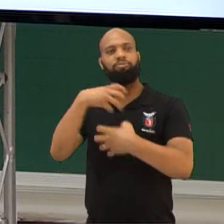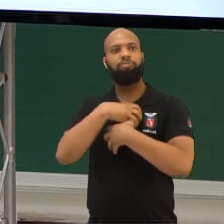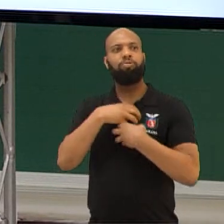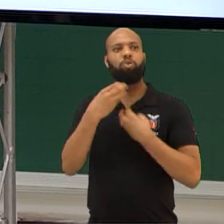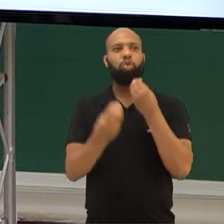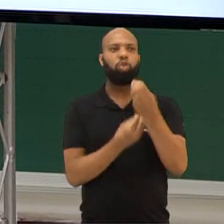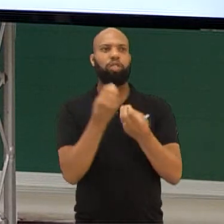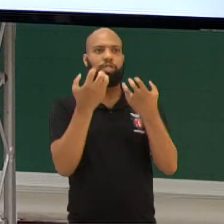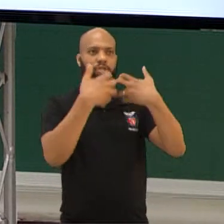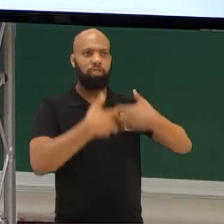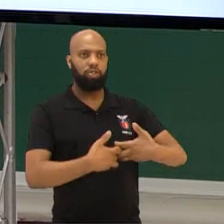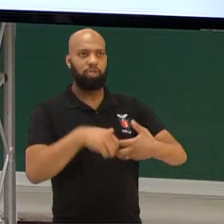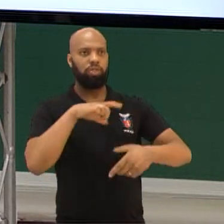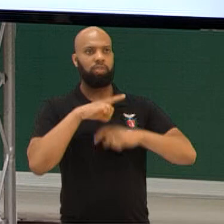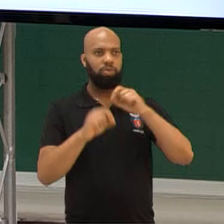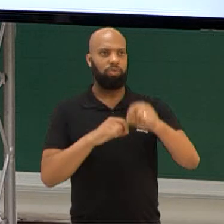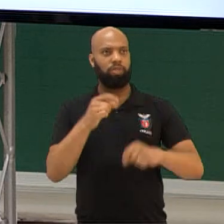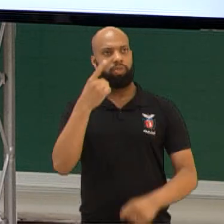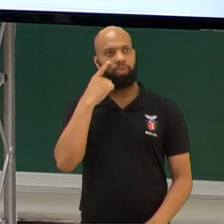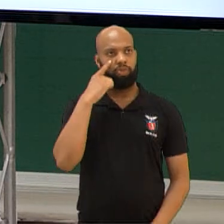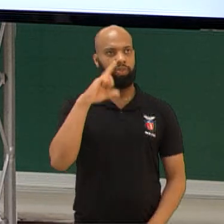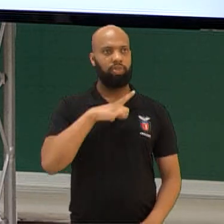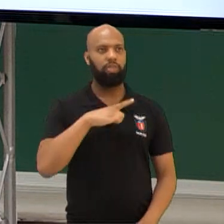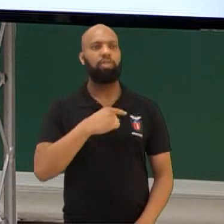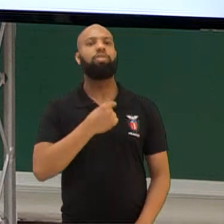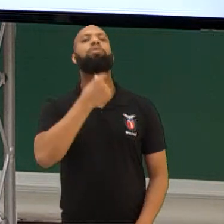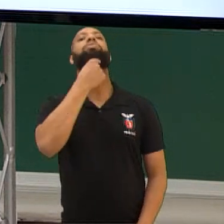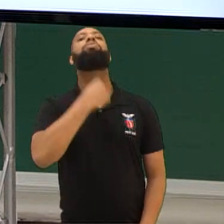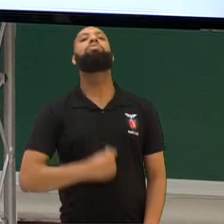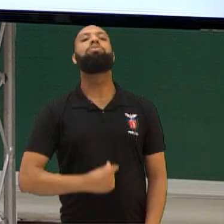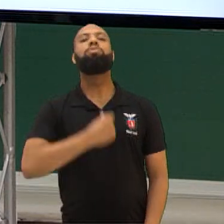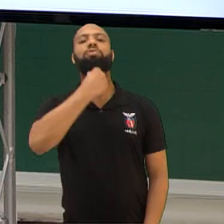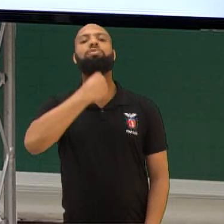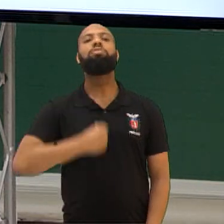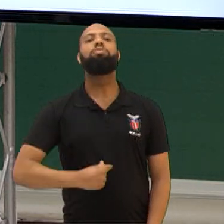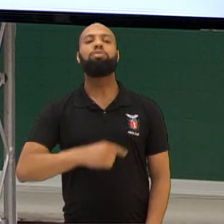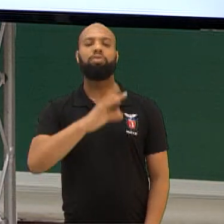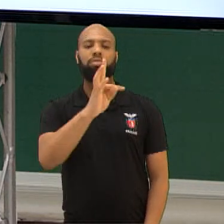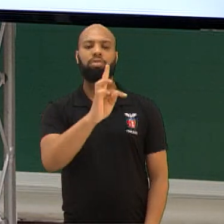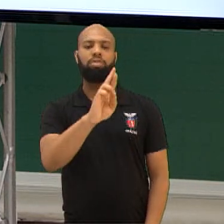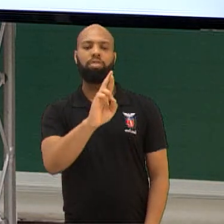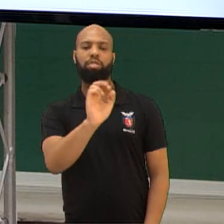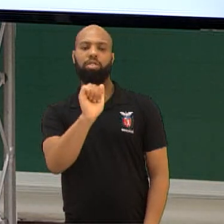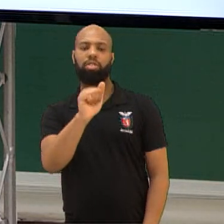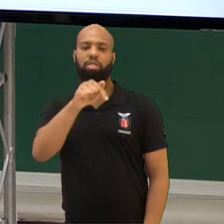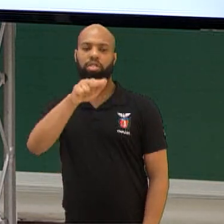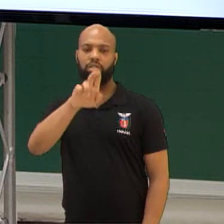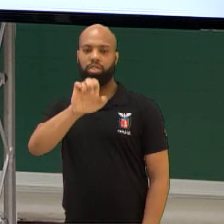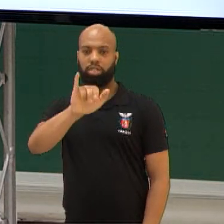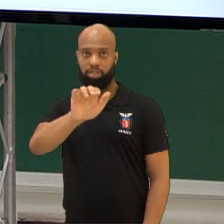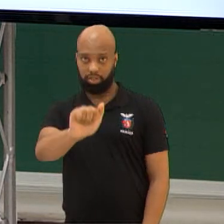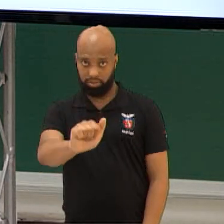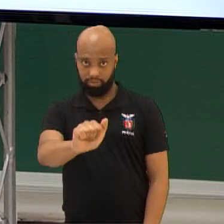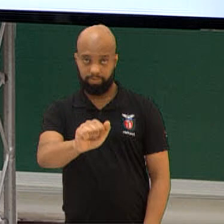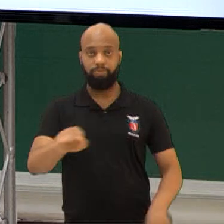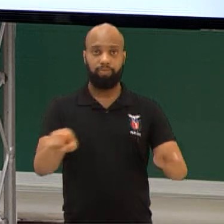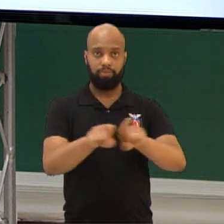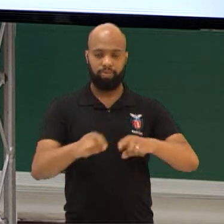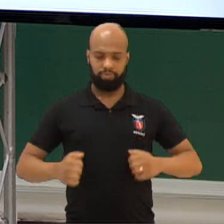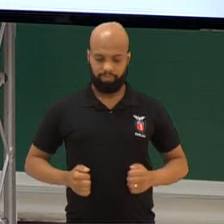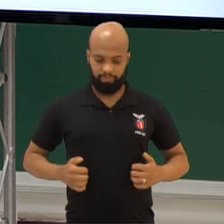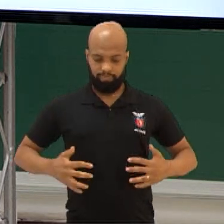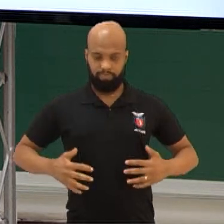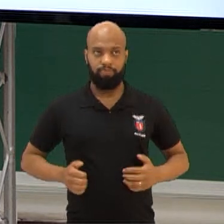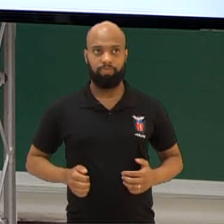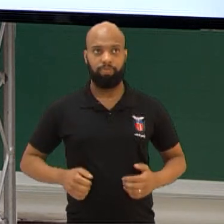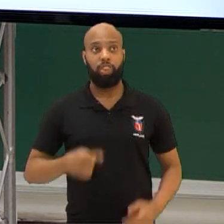que vai funcionar. Então, eu tenho aqui a presença da traqueia, as narinas, traqueias. Vou ter também a presença do pulmão e os